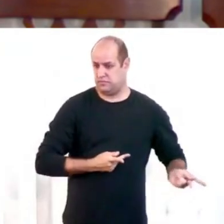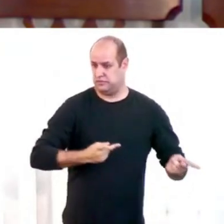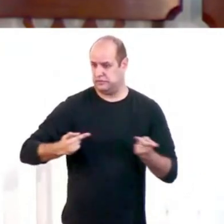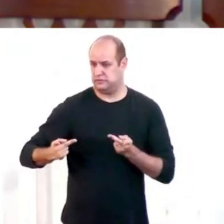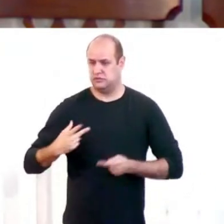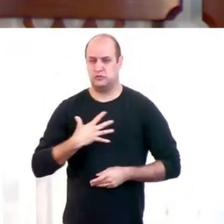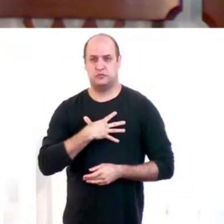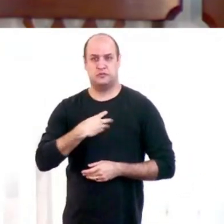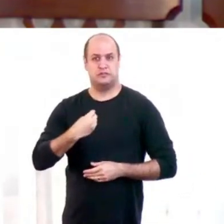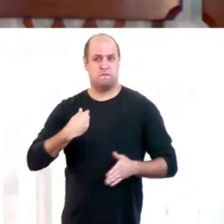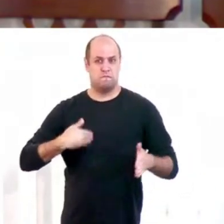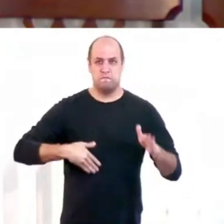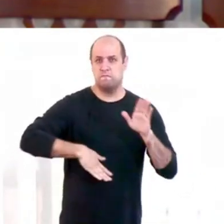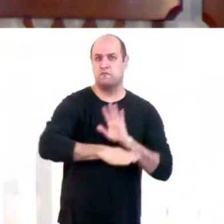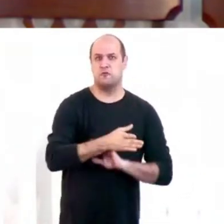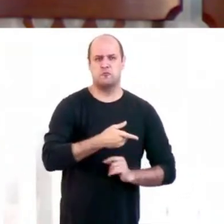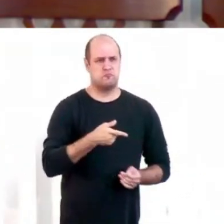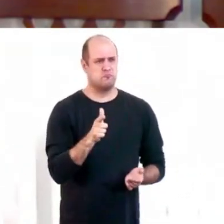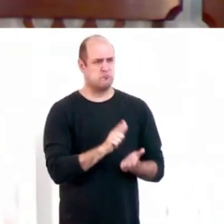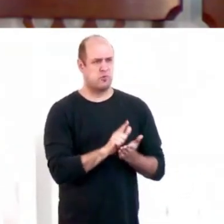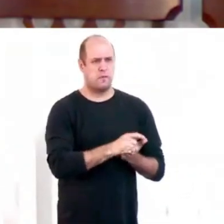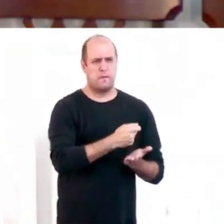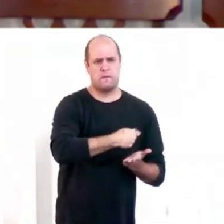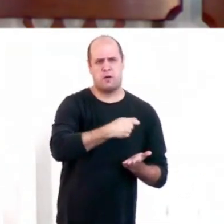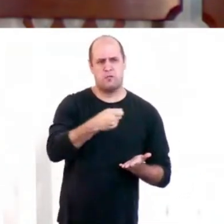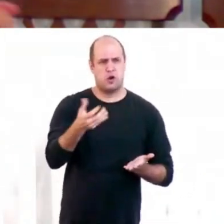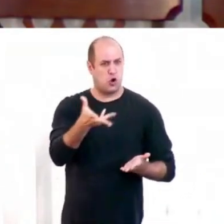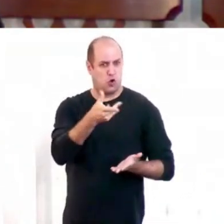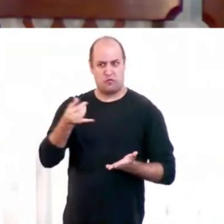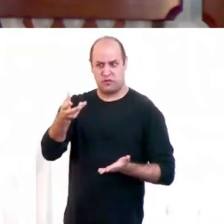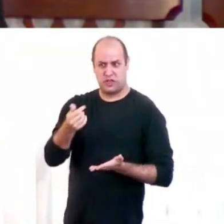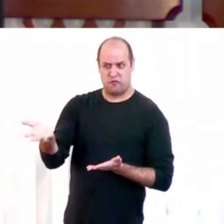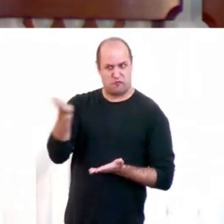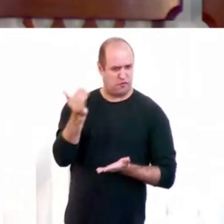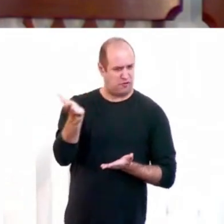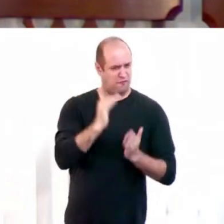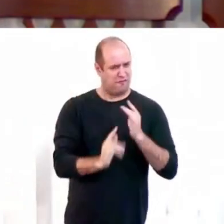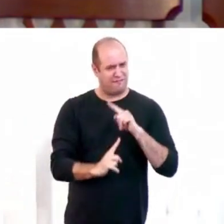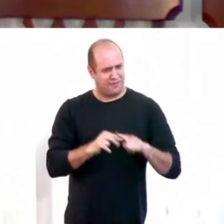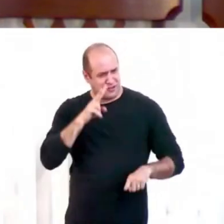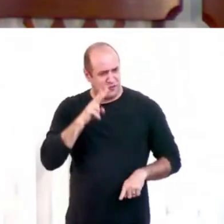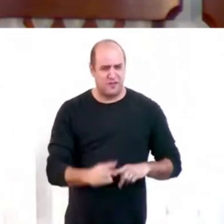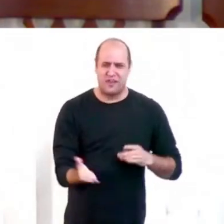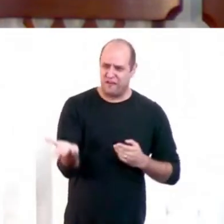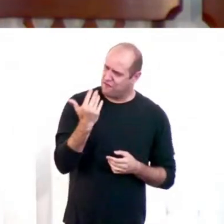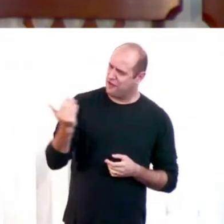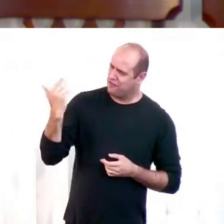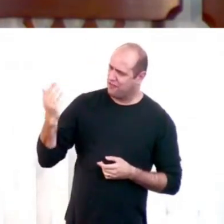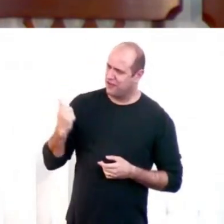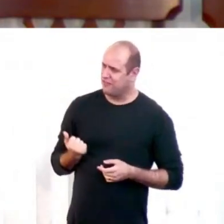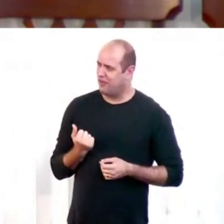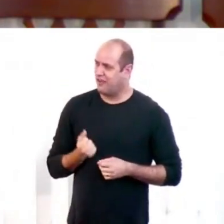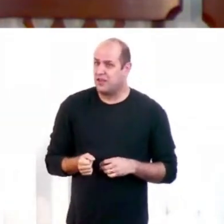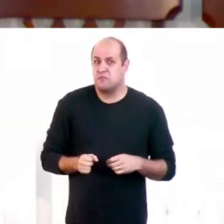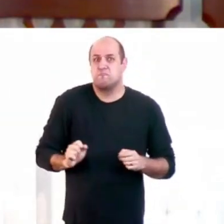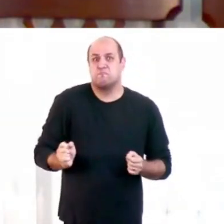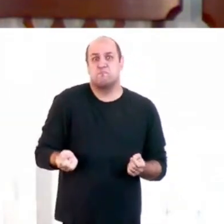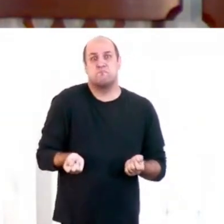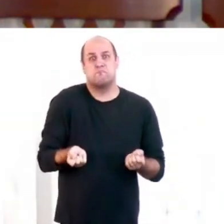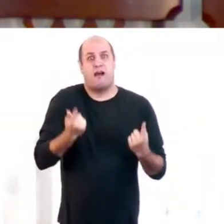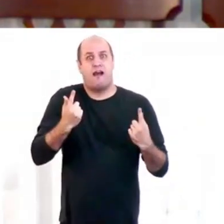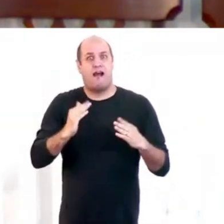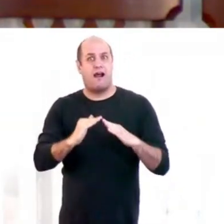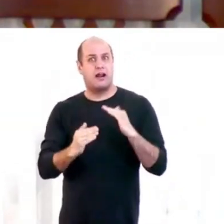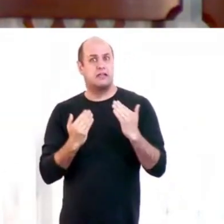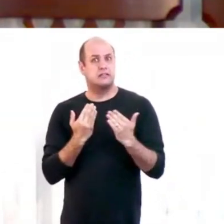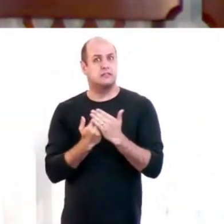filha saiu distribuindo convitinho: vão lá para a igreja, vem me assistir. E de repente, toda a